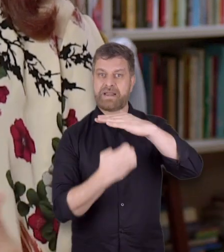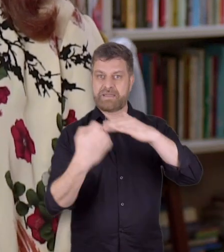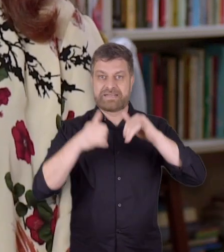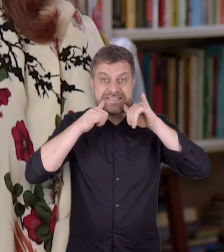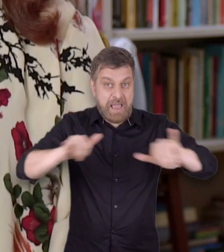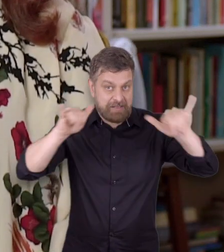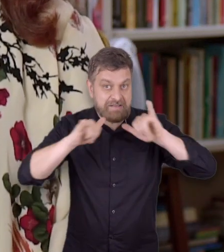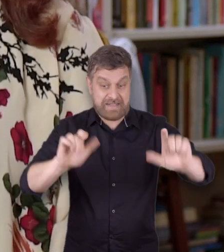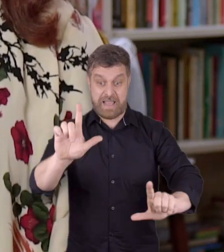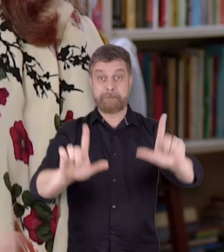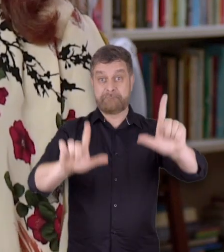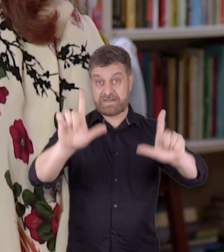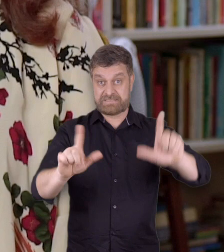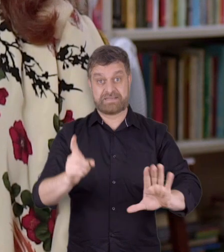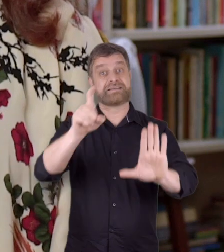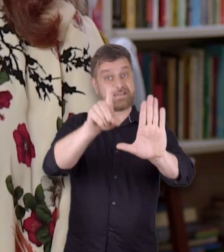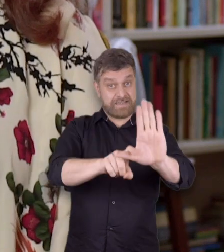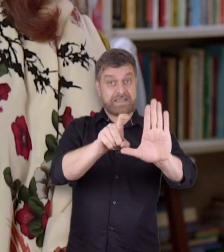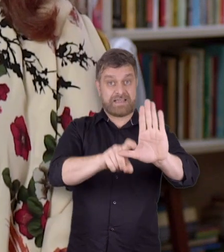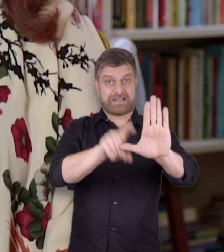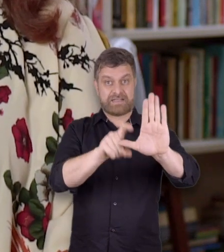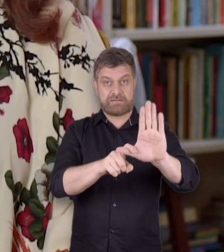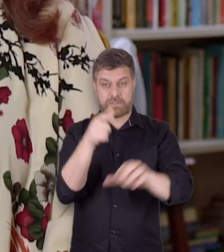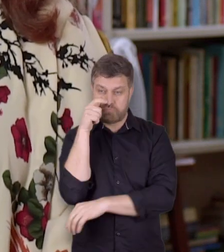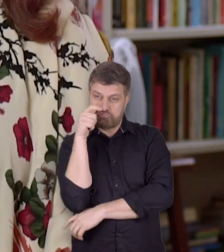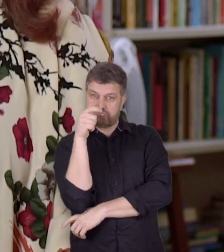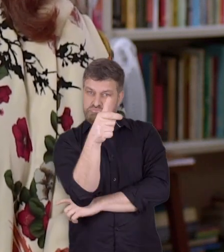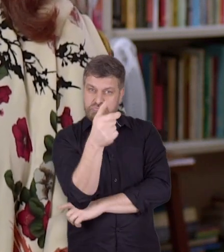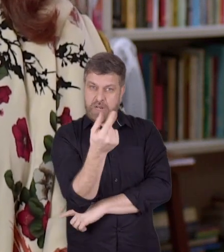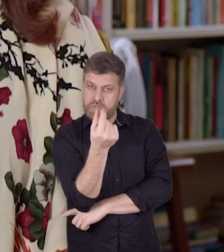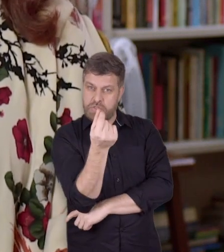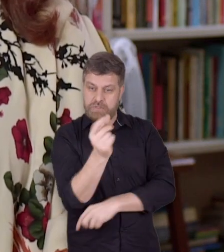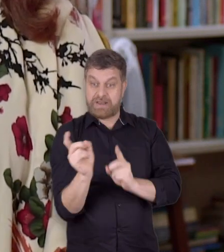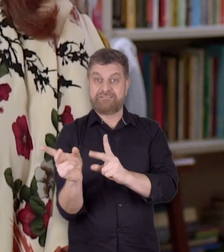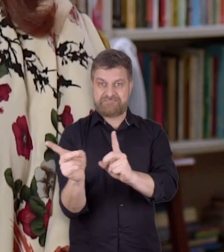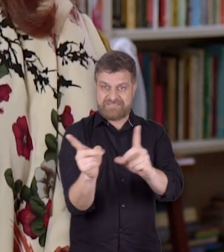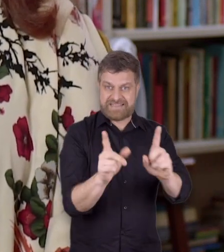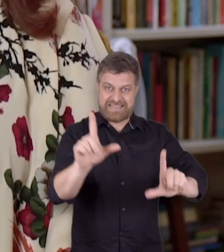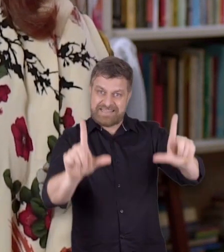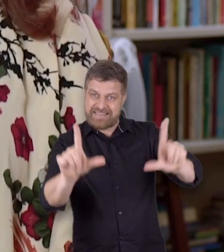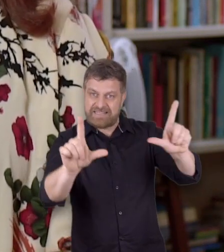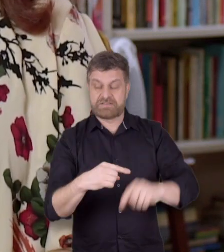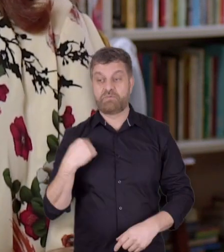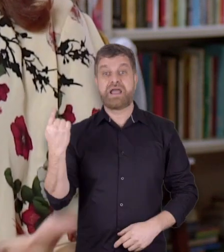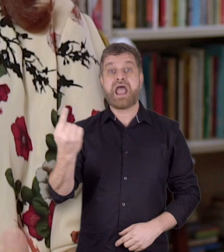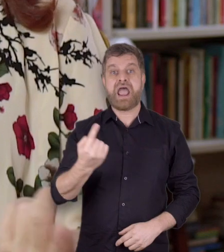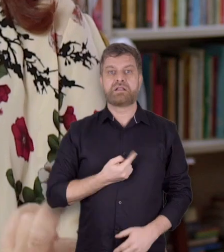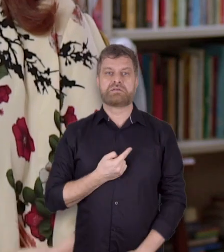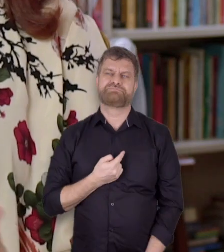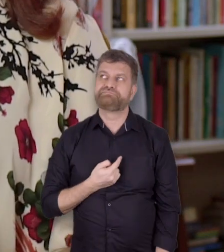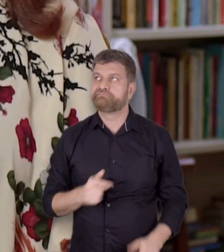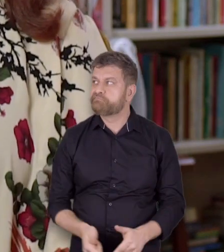para a linguagem da televisão, porque ela depende da publicidade, e a tendência é que a gente mude